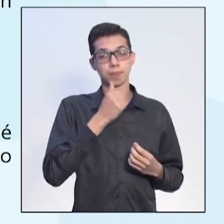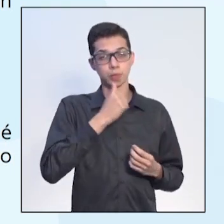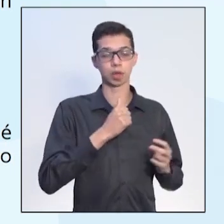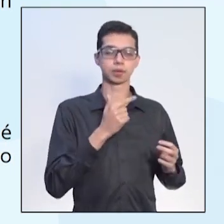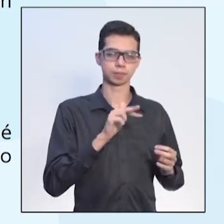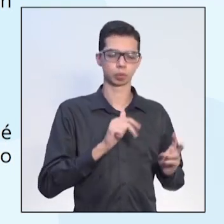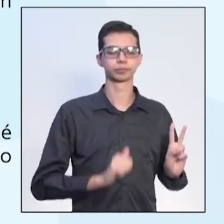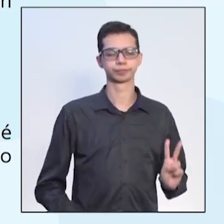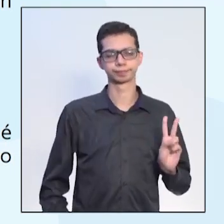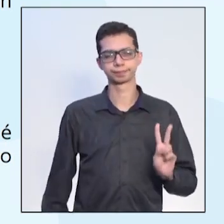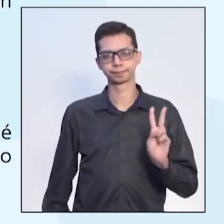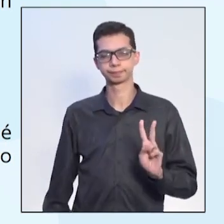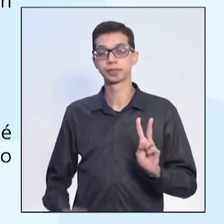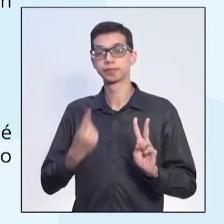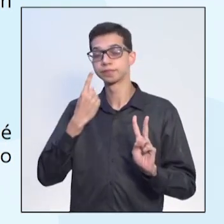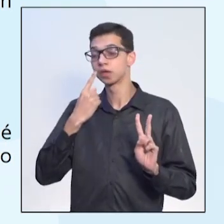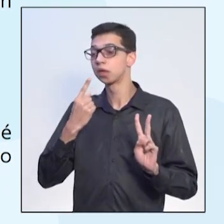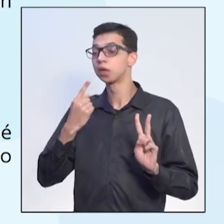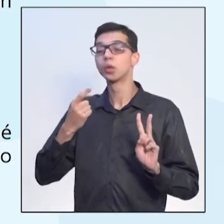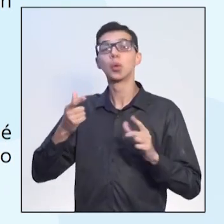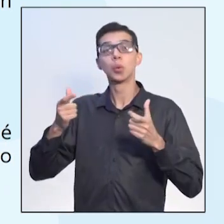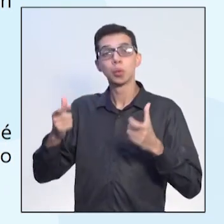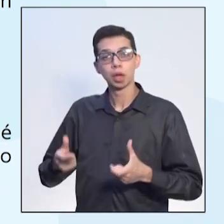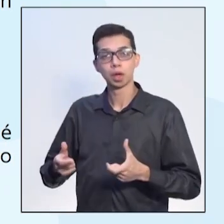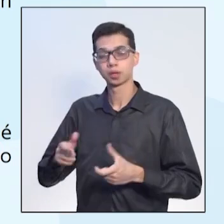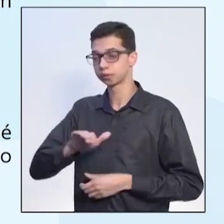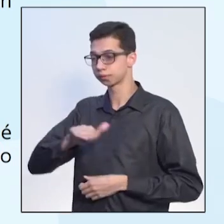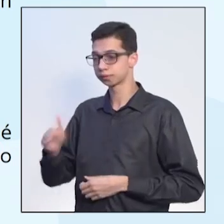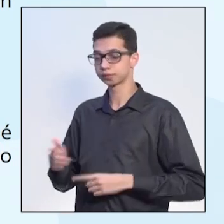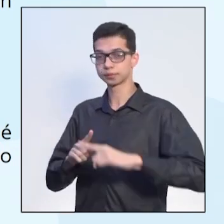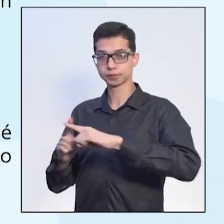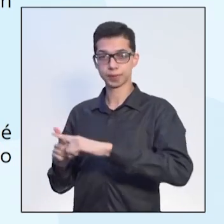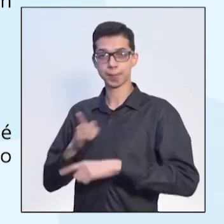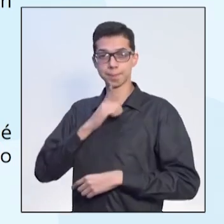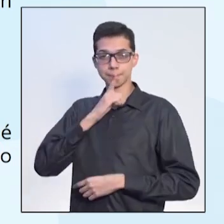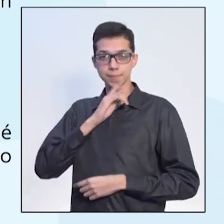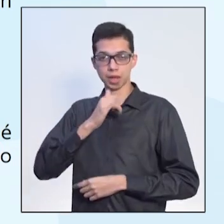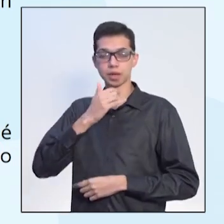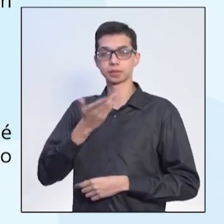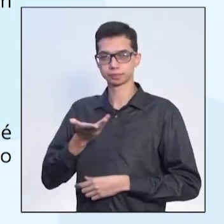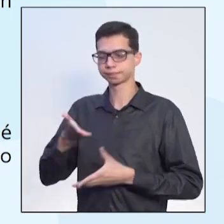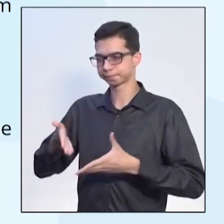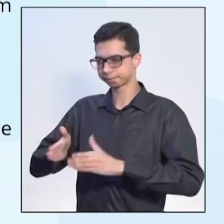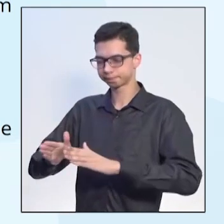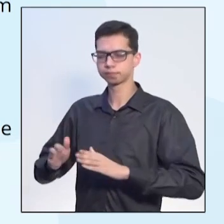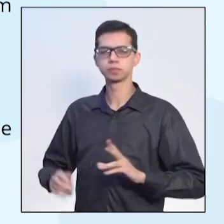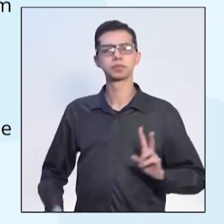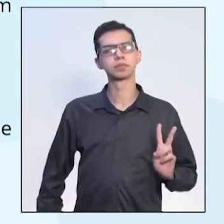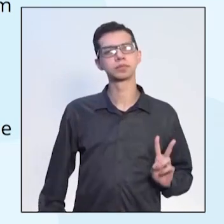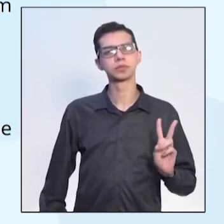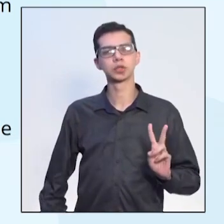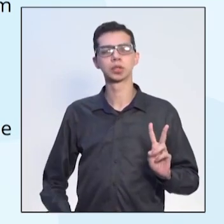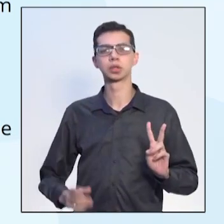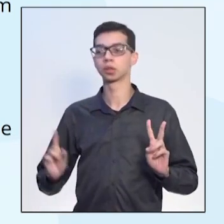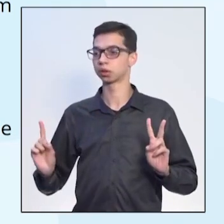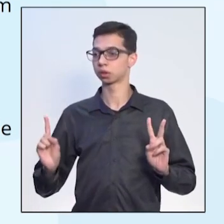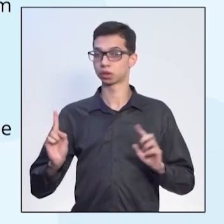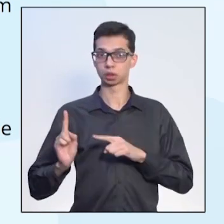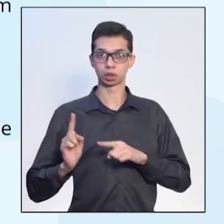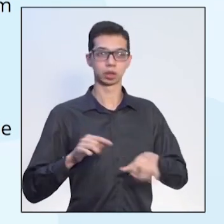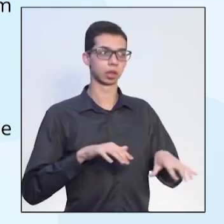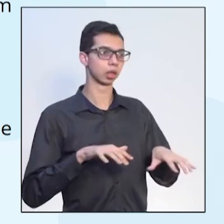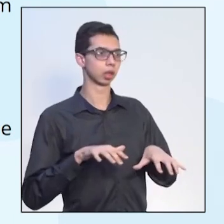pelo cemitério. Né? Ou seja, introdução e a contextualização. Mas